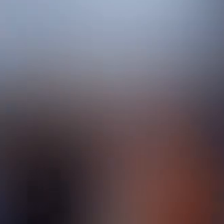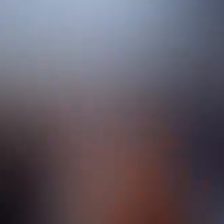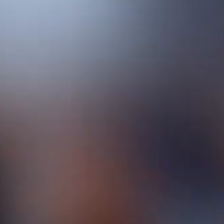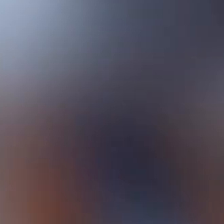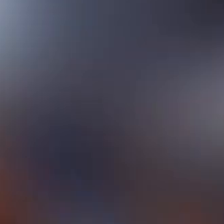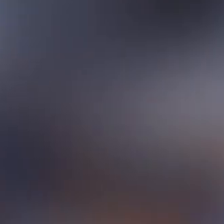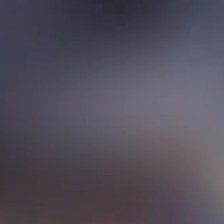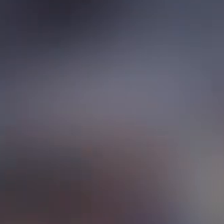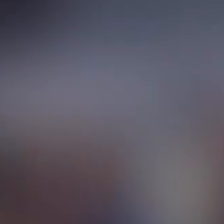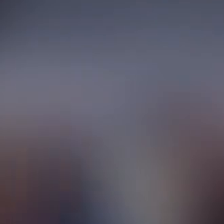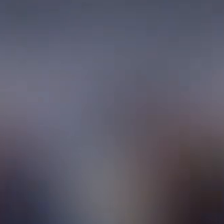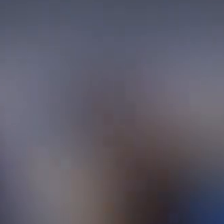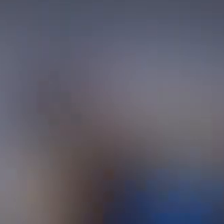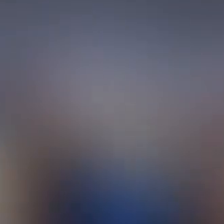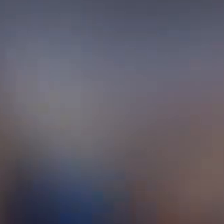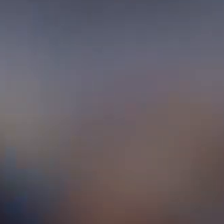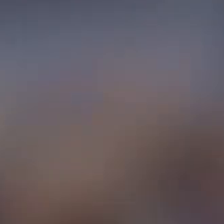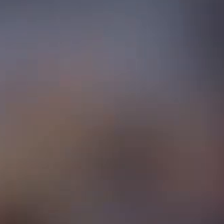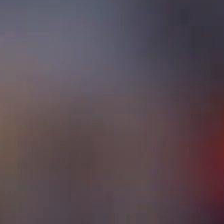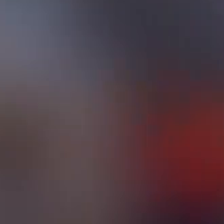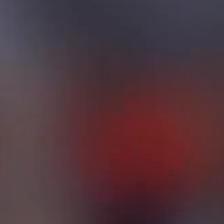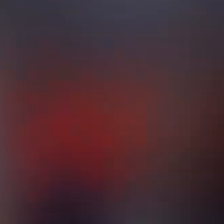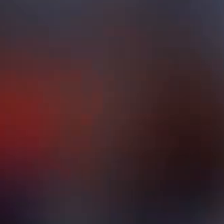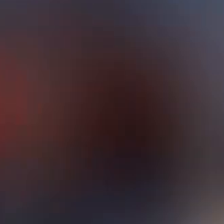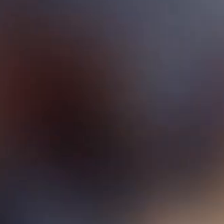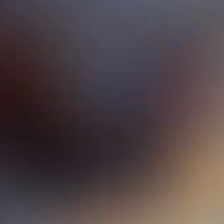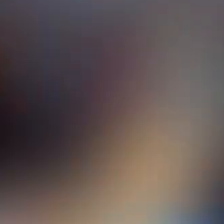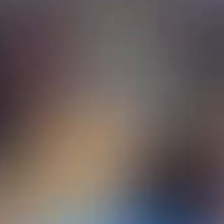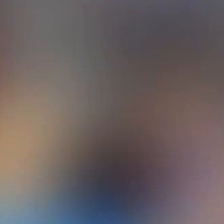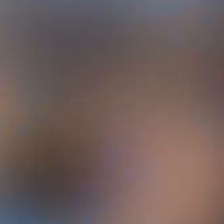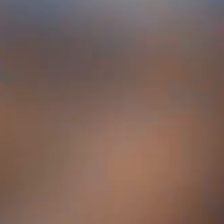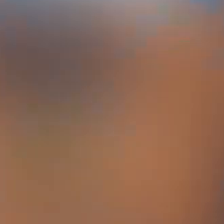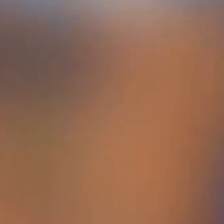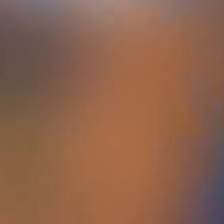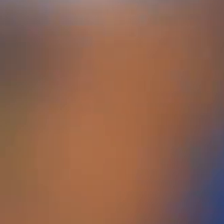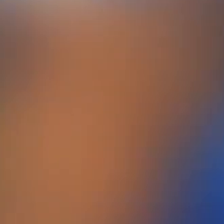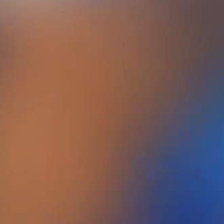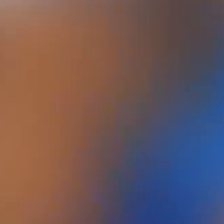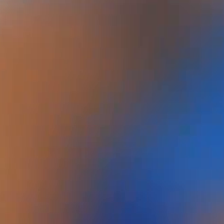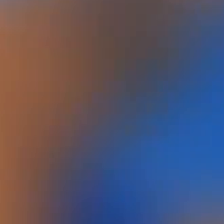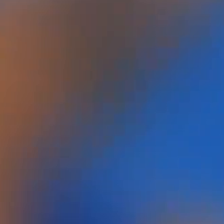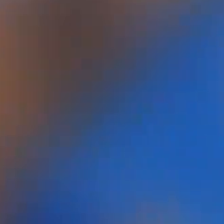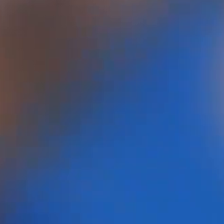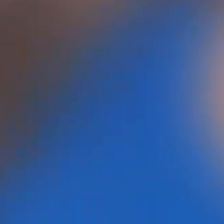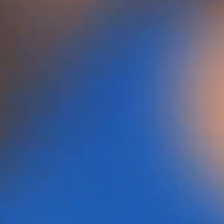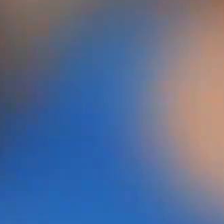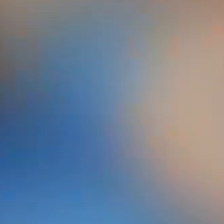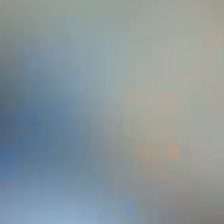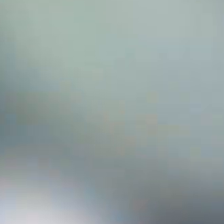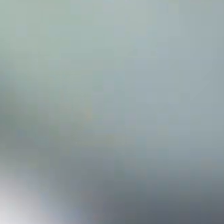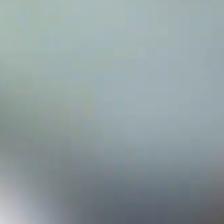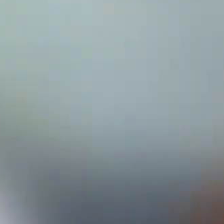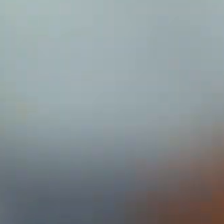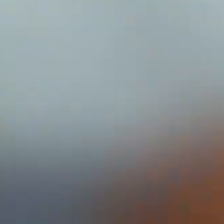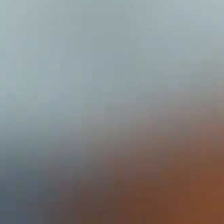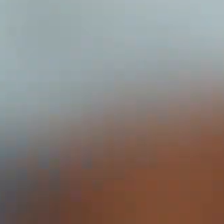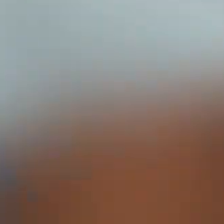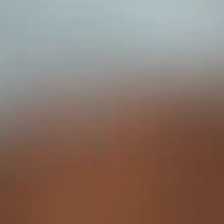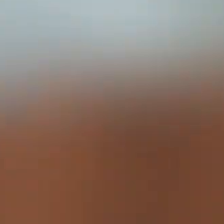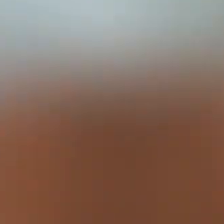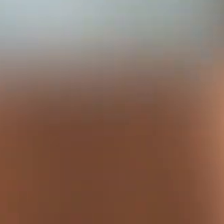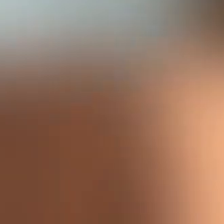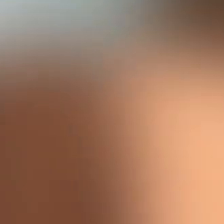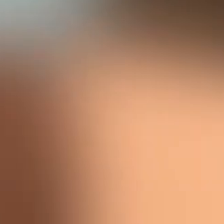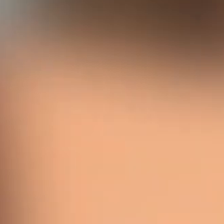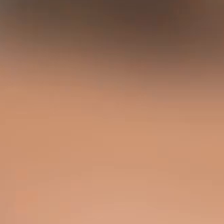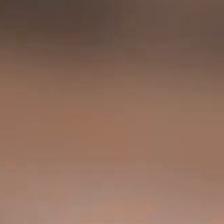A população caxiense uniu esforços para ajudar aqueles que mais precisam. Arrecadações de alimentos, água, roupas, calçados, itens